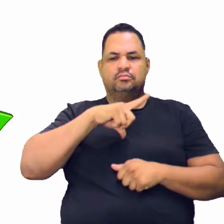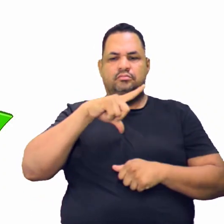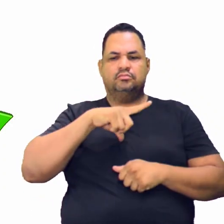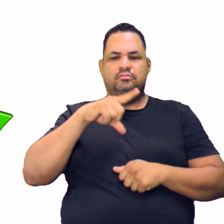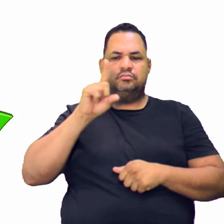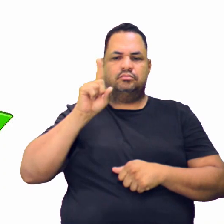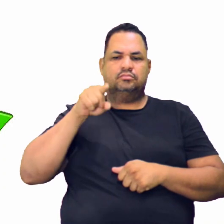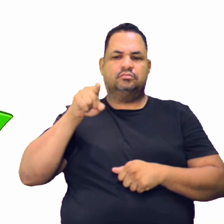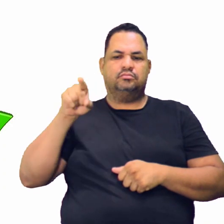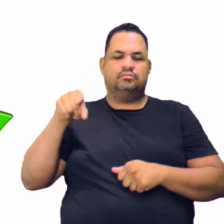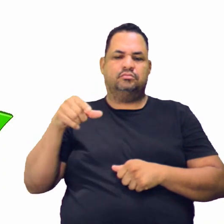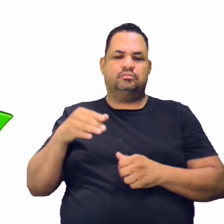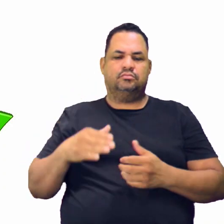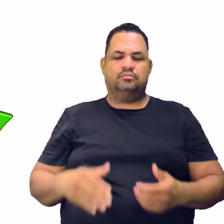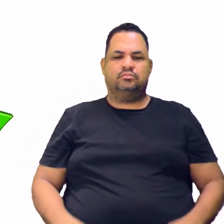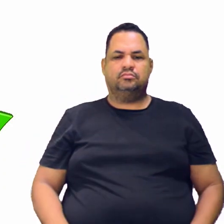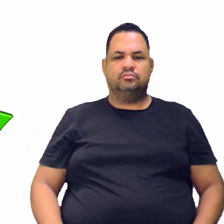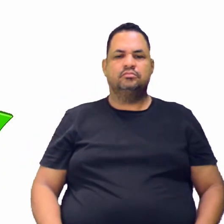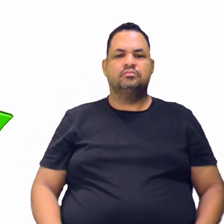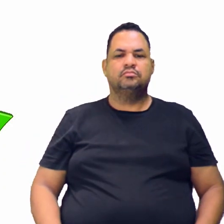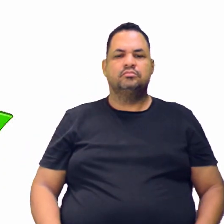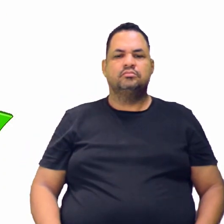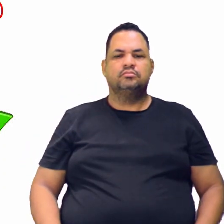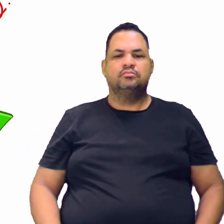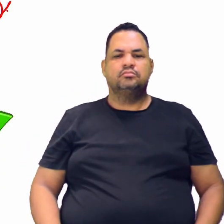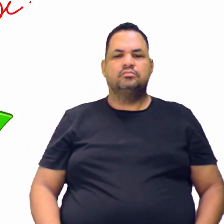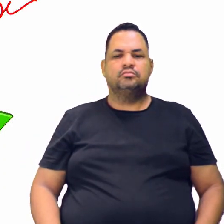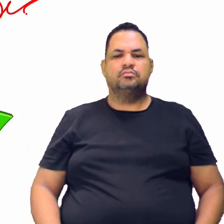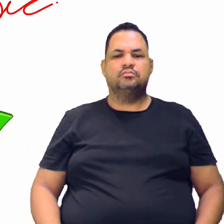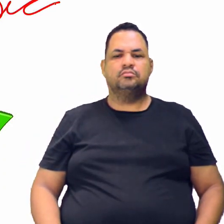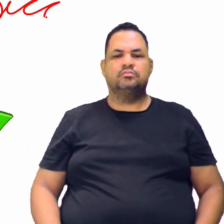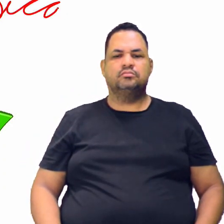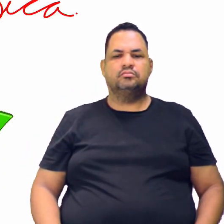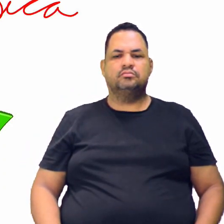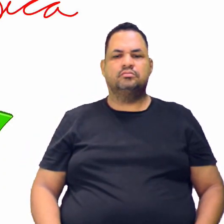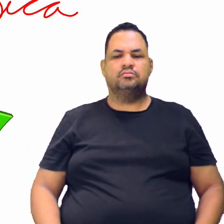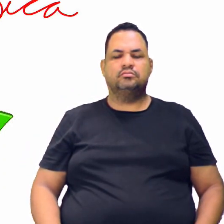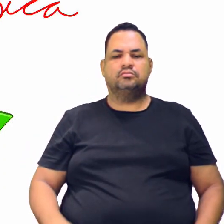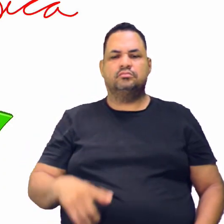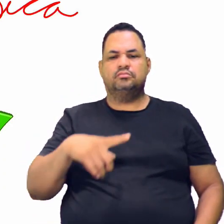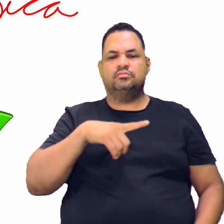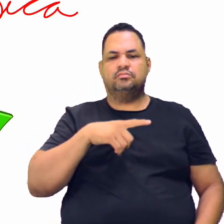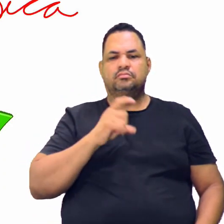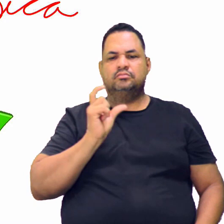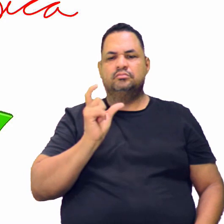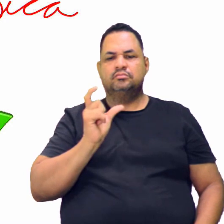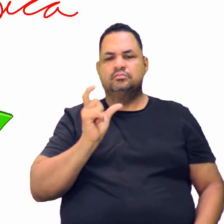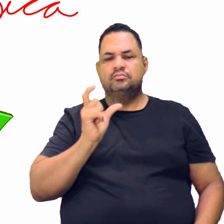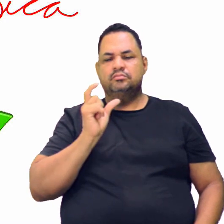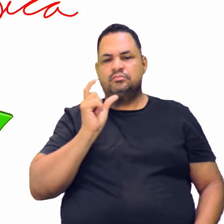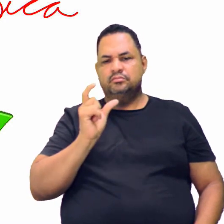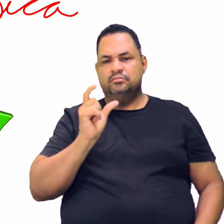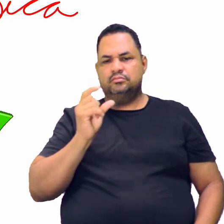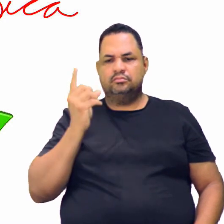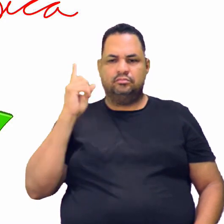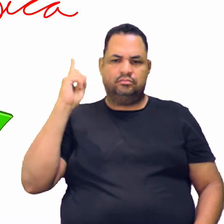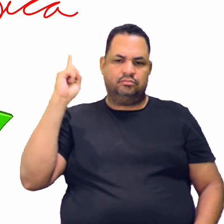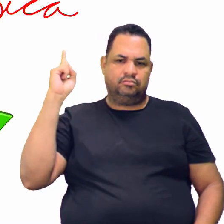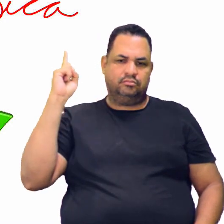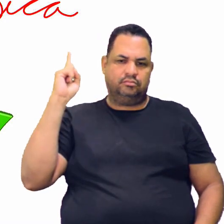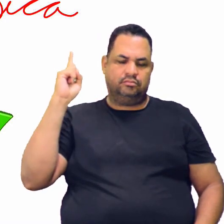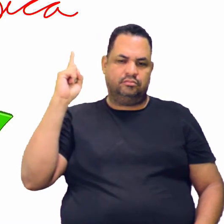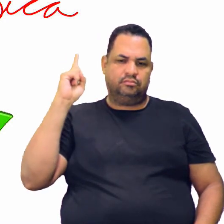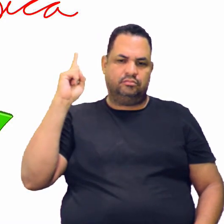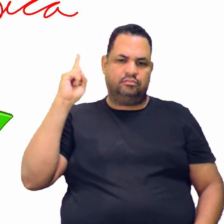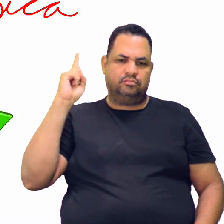todos serão acentuados. Vamos lá, então. Eu tenho uma palavra música, tem uma... Colocou aí